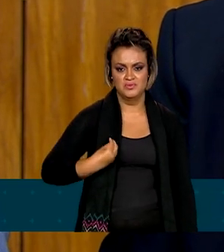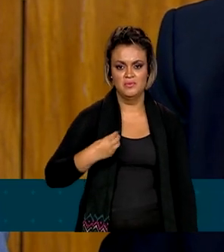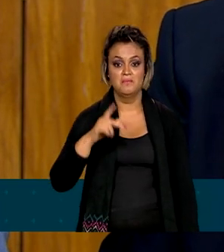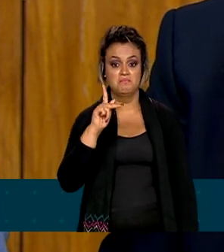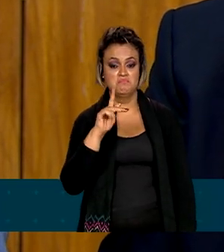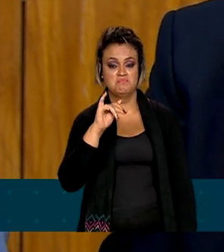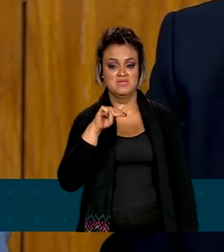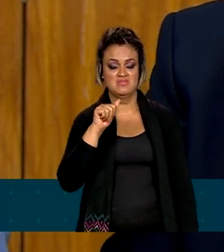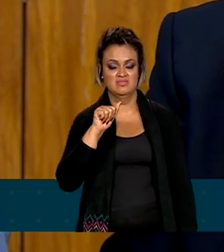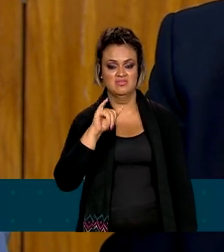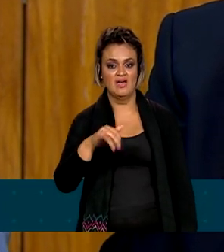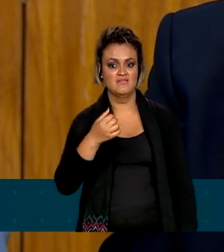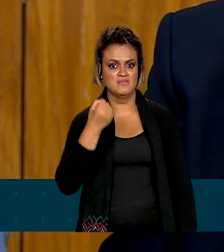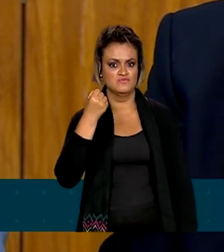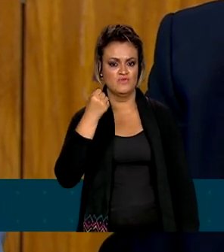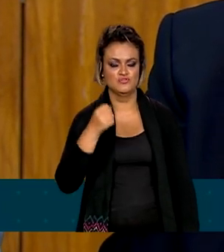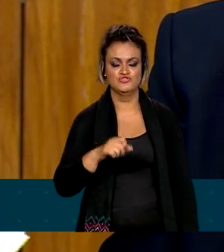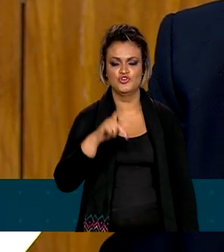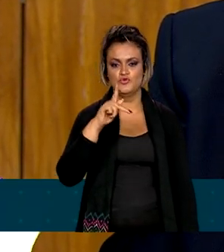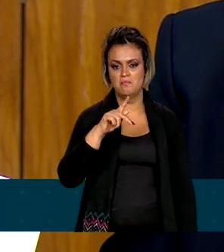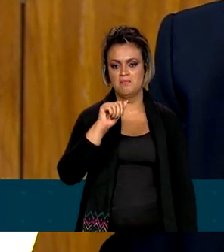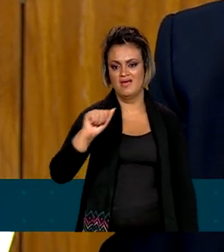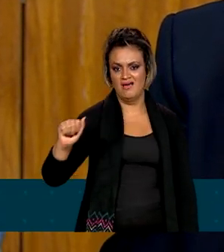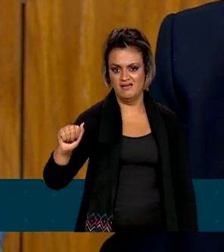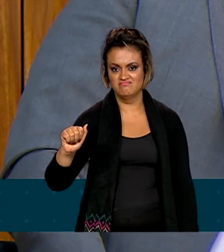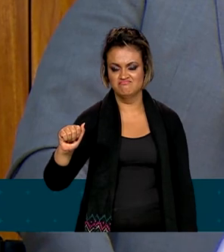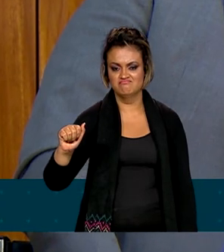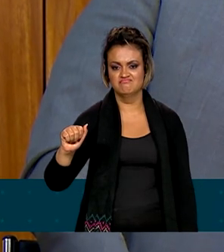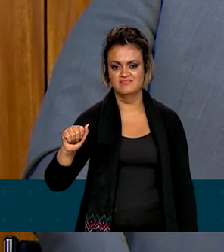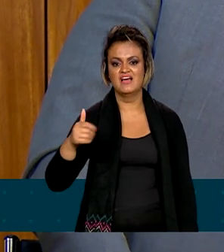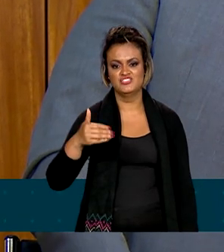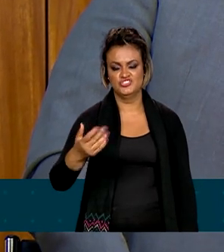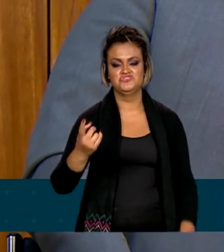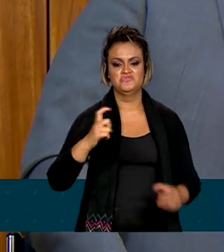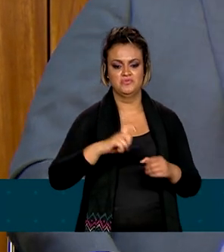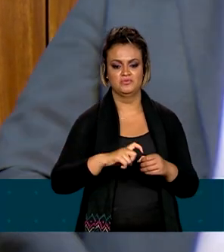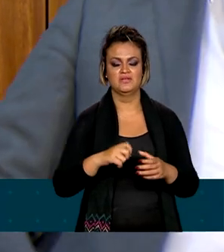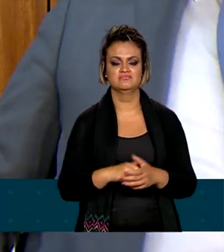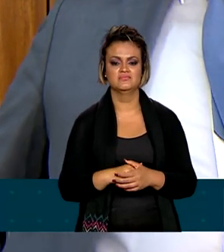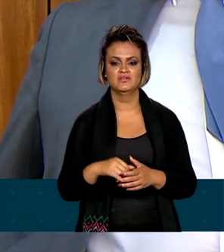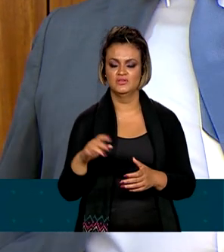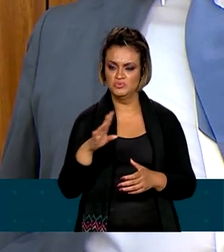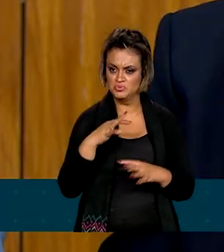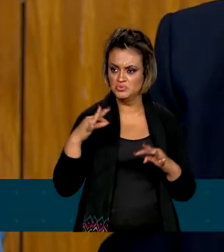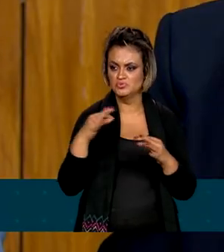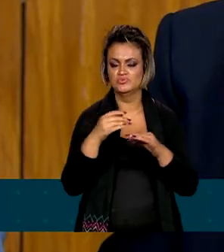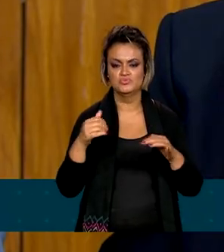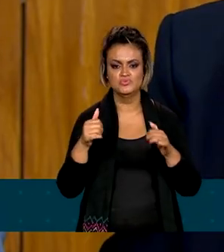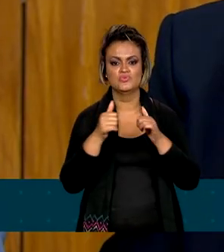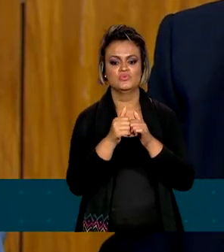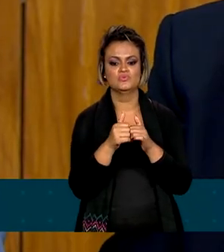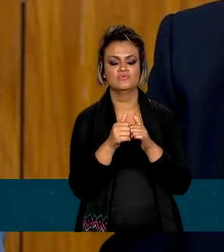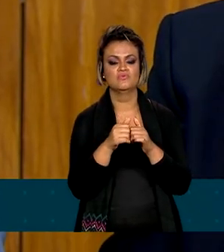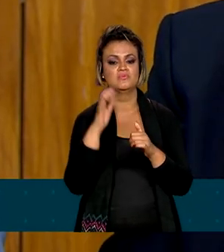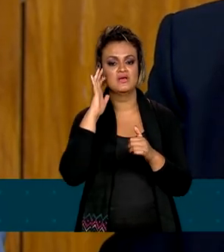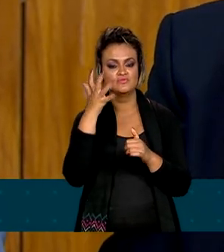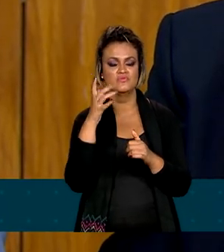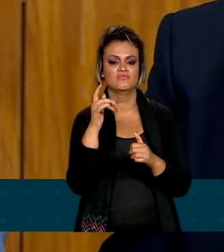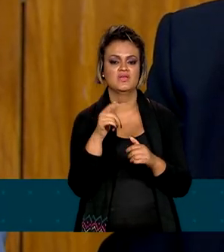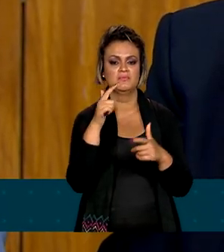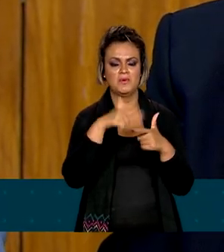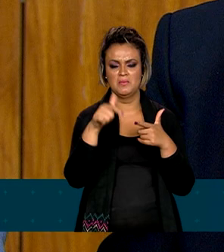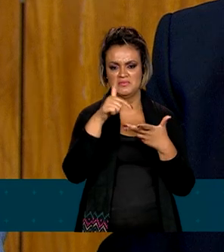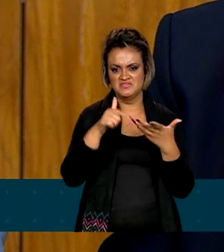vem com mais força agora e o PAA vai voltar. juntos e juntas, já tiramos o país da